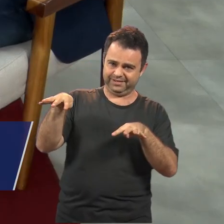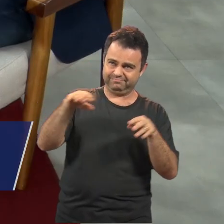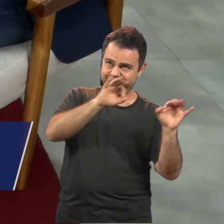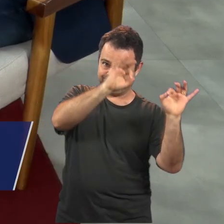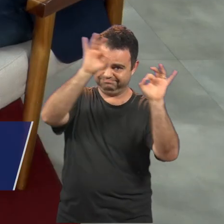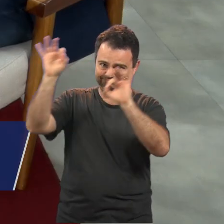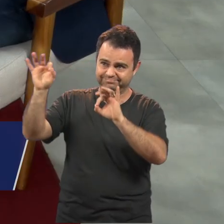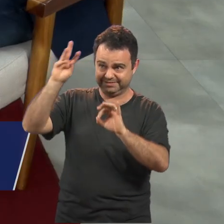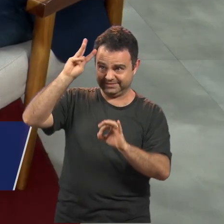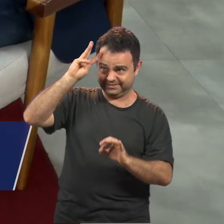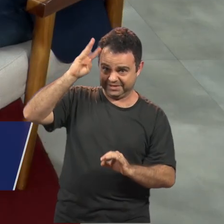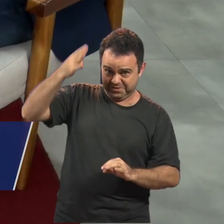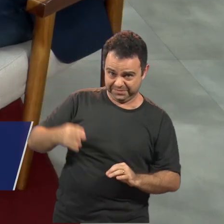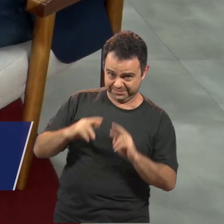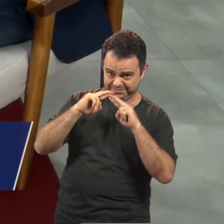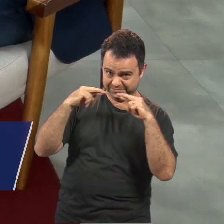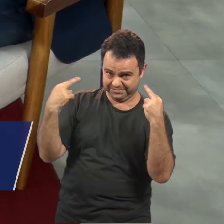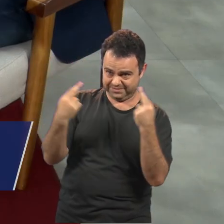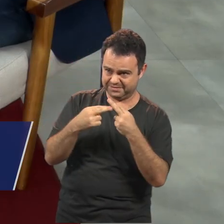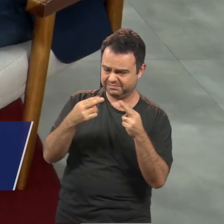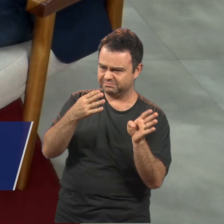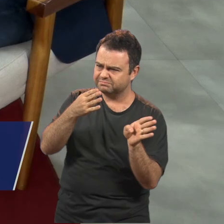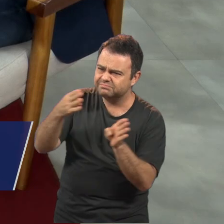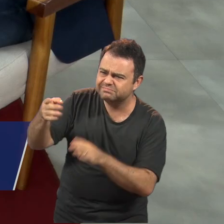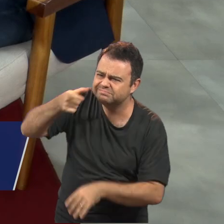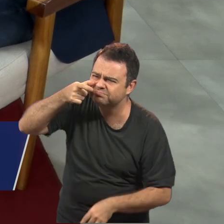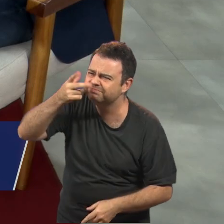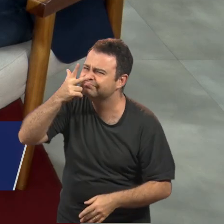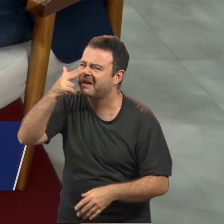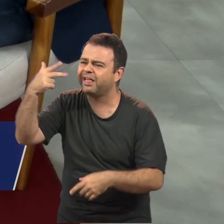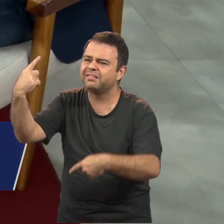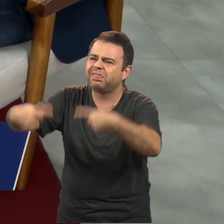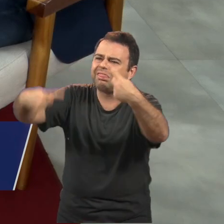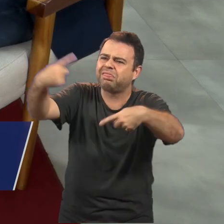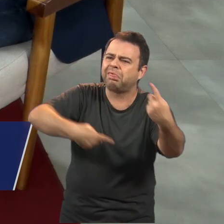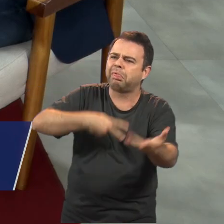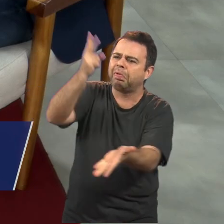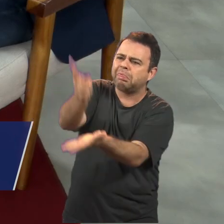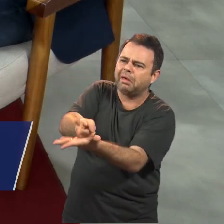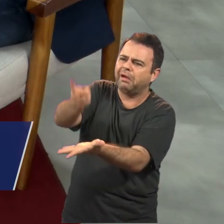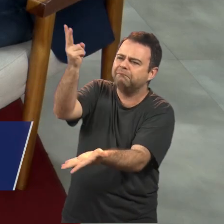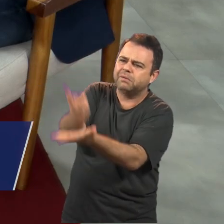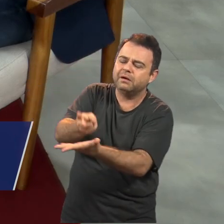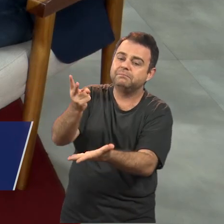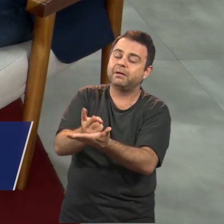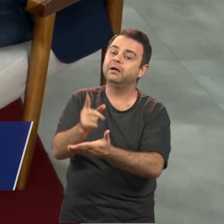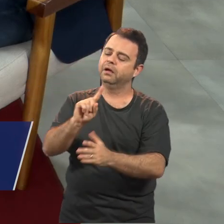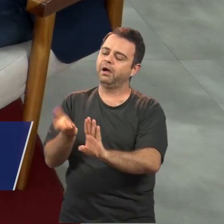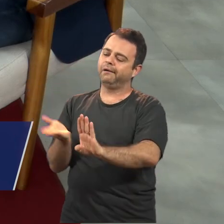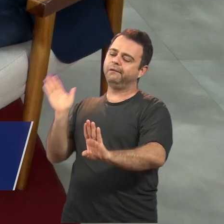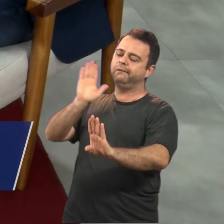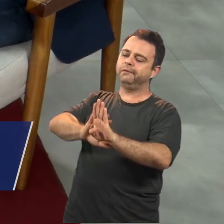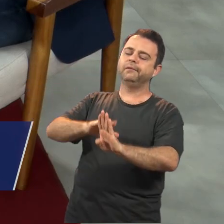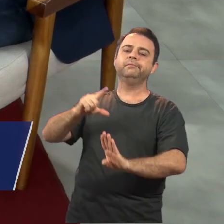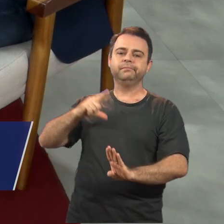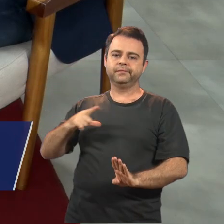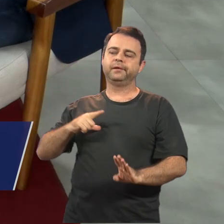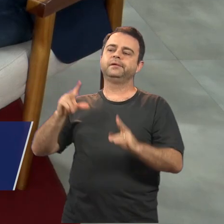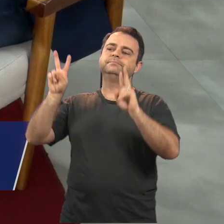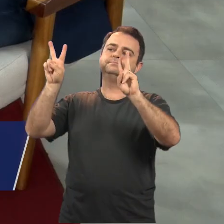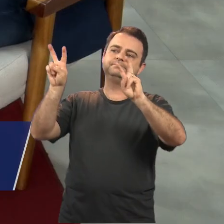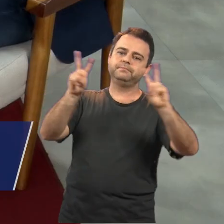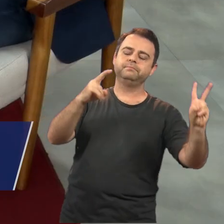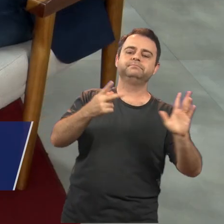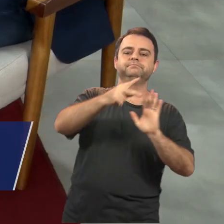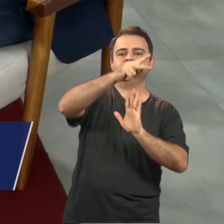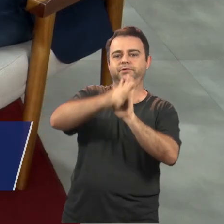sai muito do lugar, mas não, tem sempre uma razão para a gente estar debatendo cada detalhe do regimento e também dos projetos que chegam até aqui.